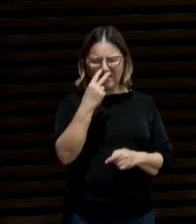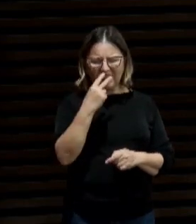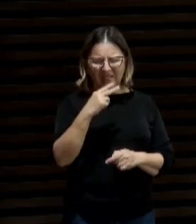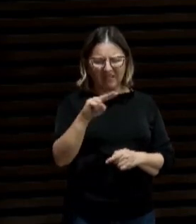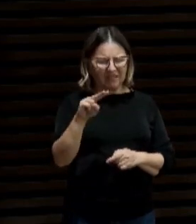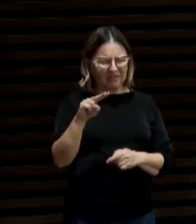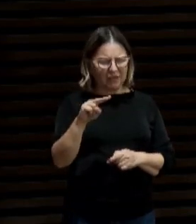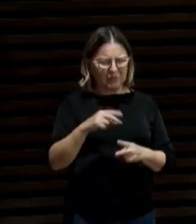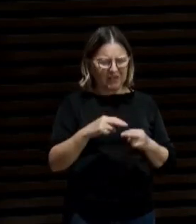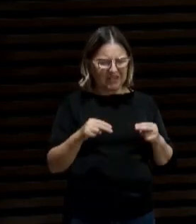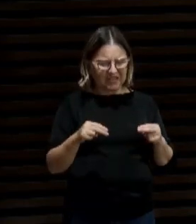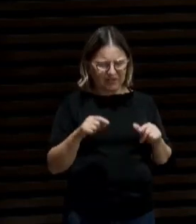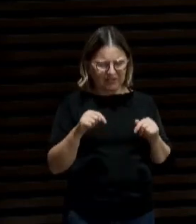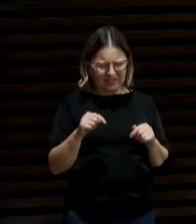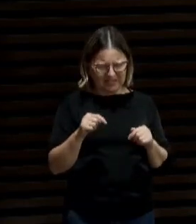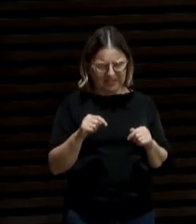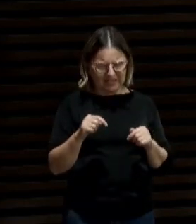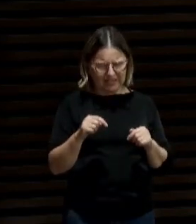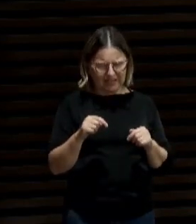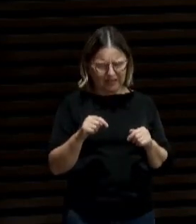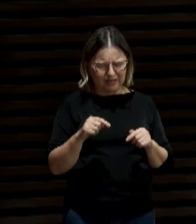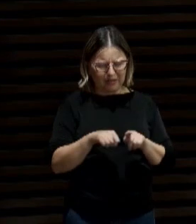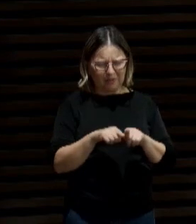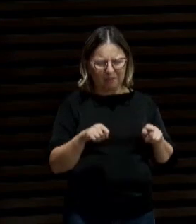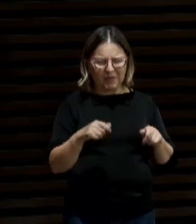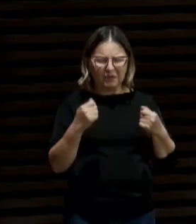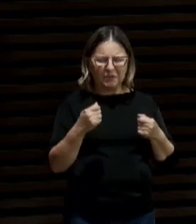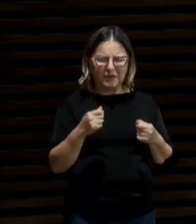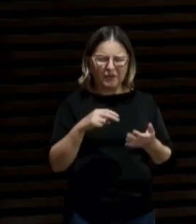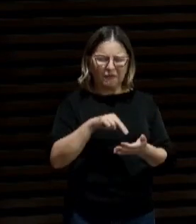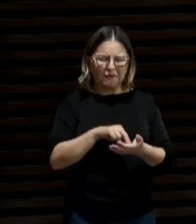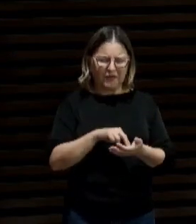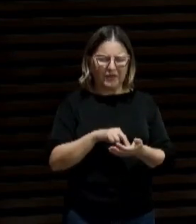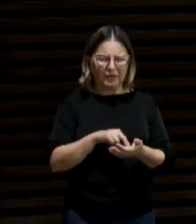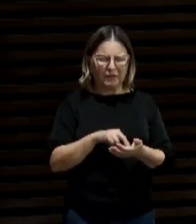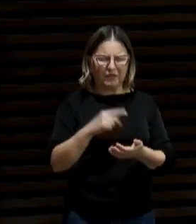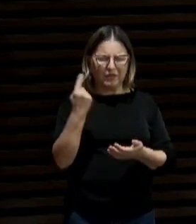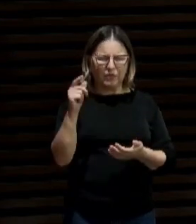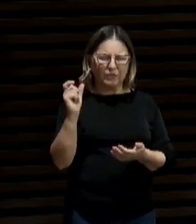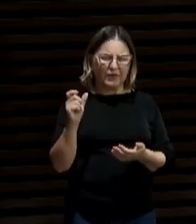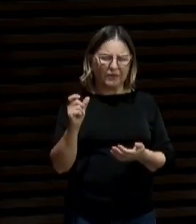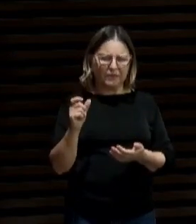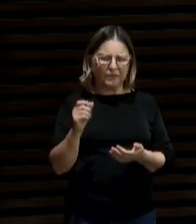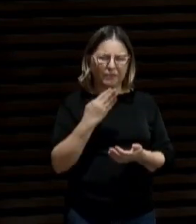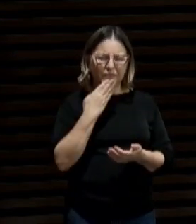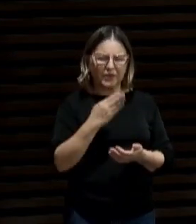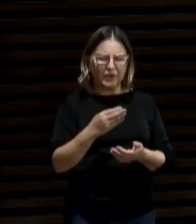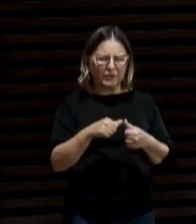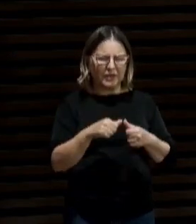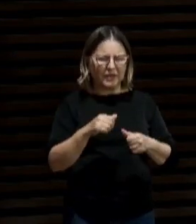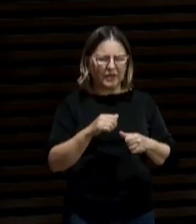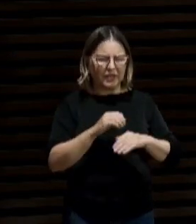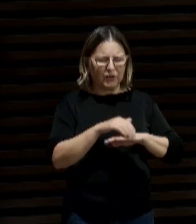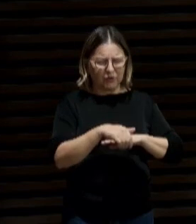das realidades espirituais que o Senhor promete para nós na Tua palavra. Nós te pedimos nessa noite, Senhor, que o Senhor trabalhe em cada coração